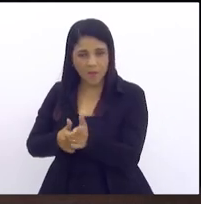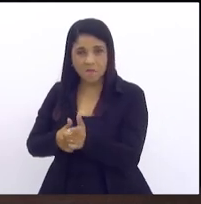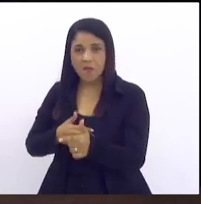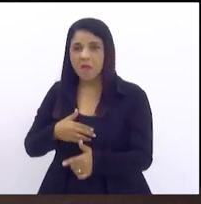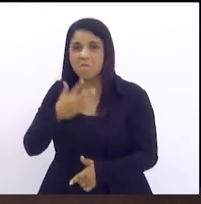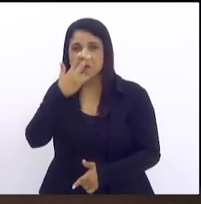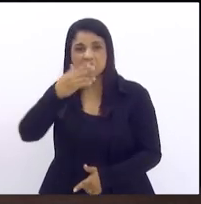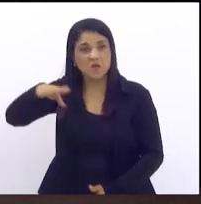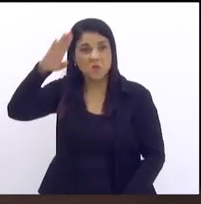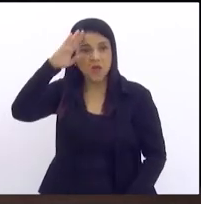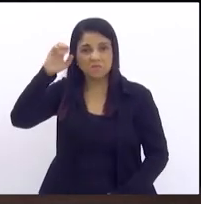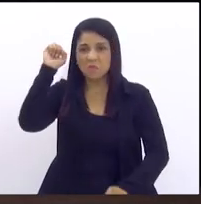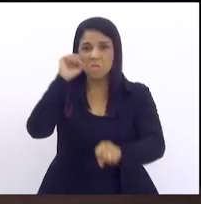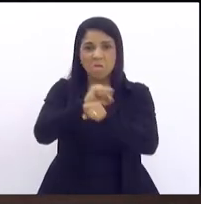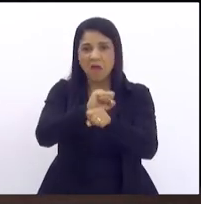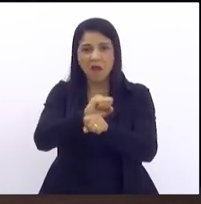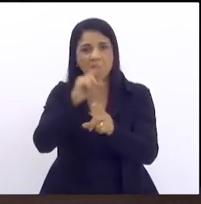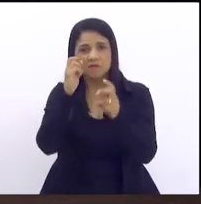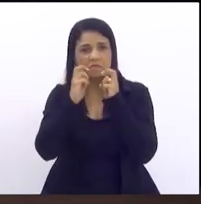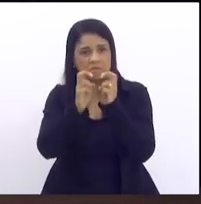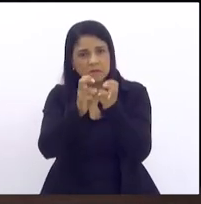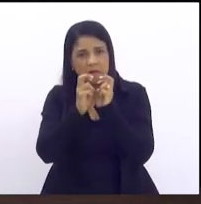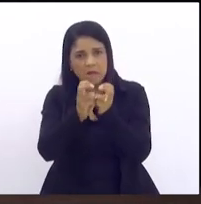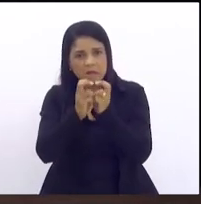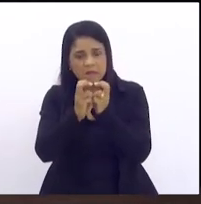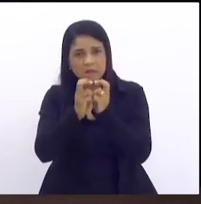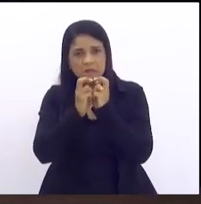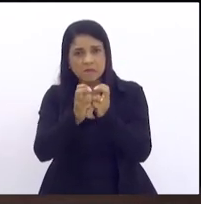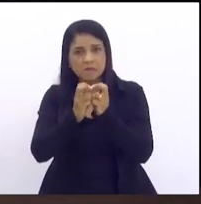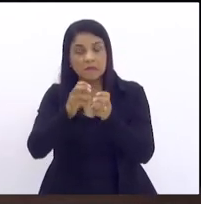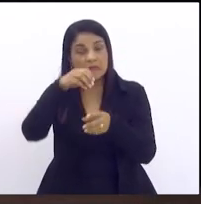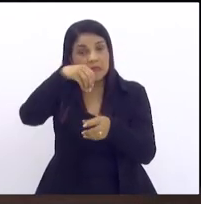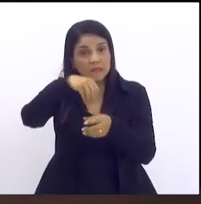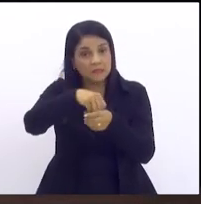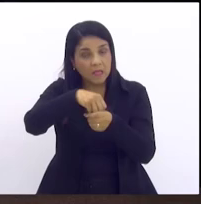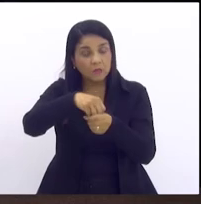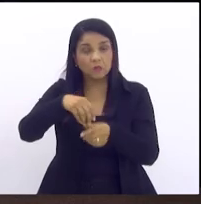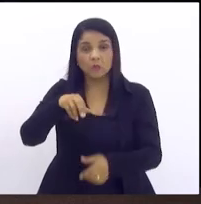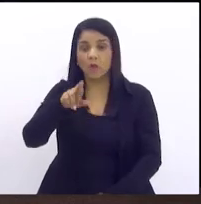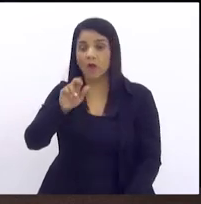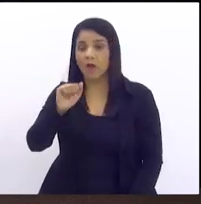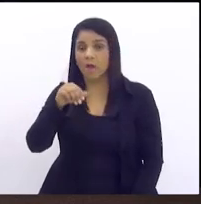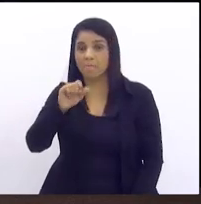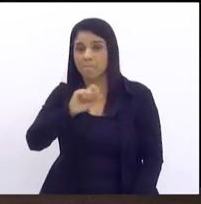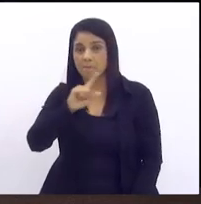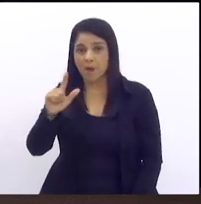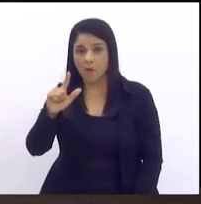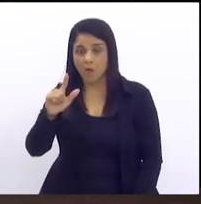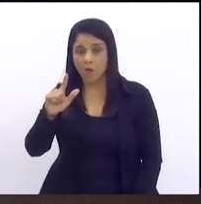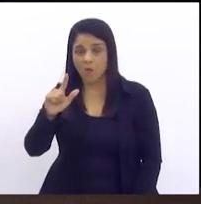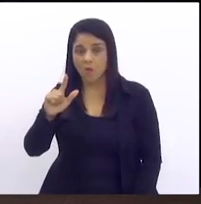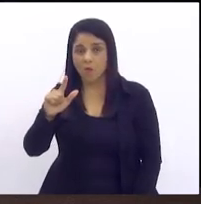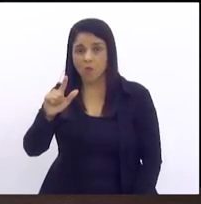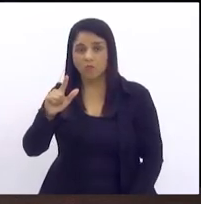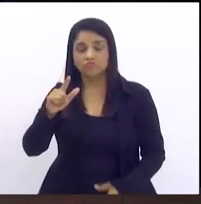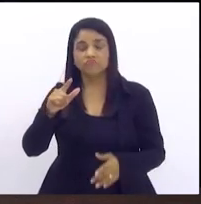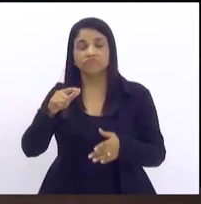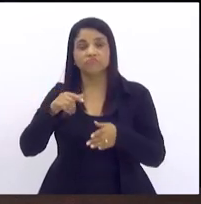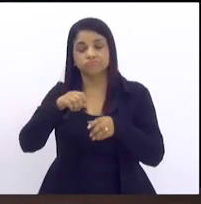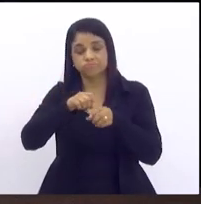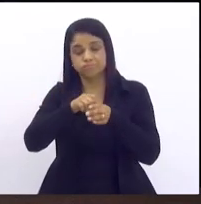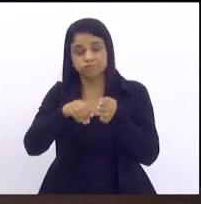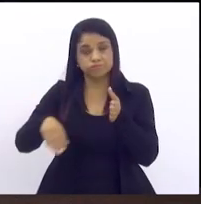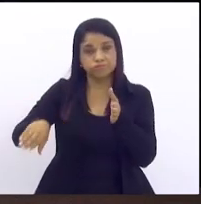parar o trem. Isso dentro do ramal de Belfor Roxo, na estação de Costa Barros.